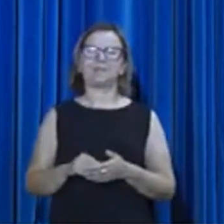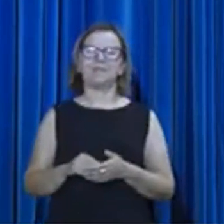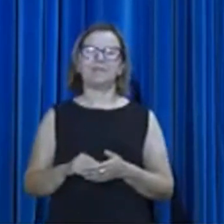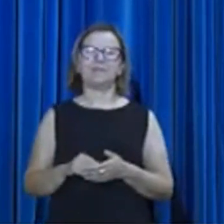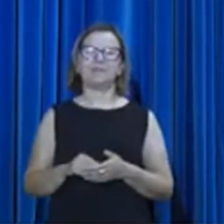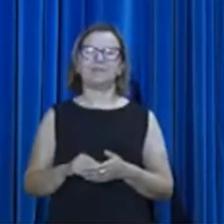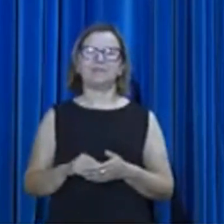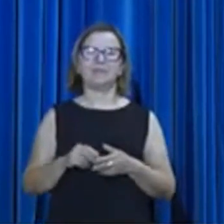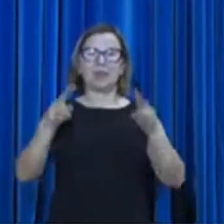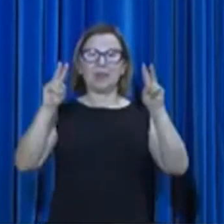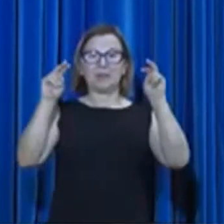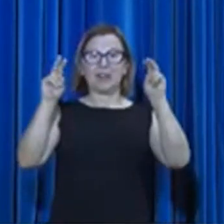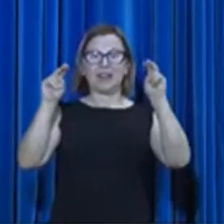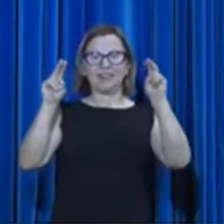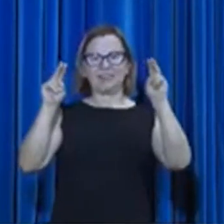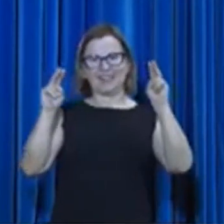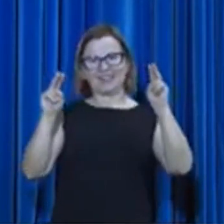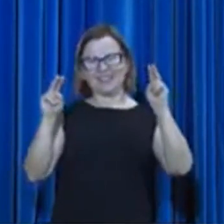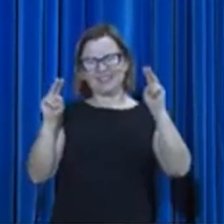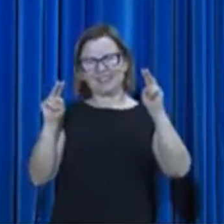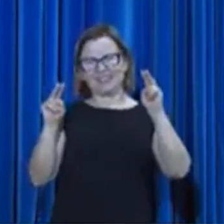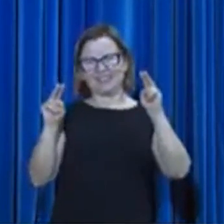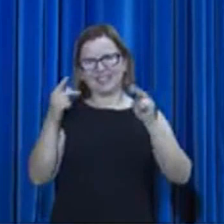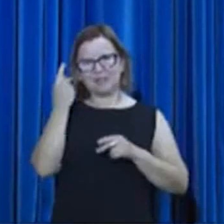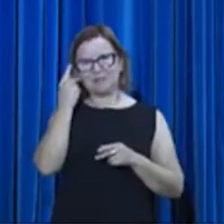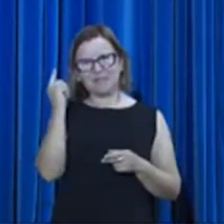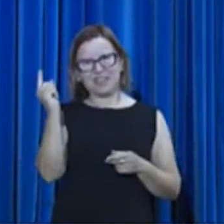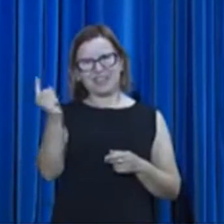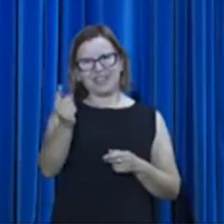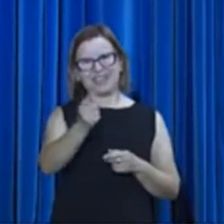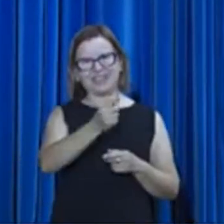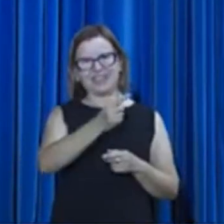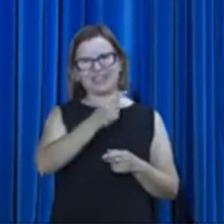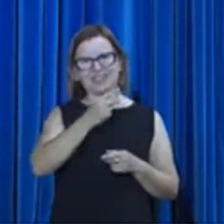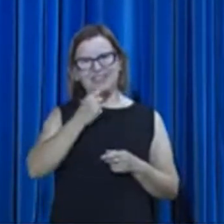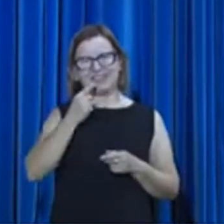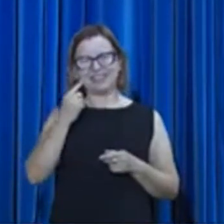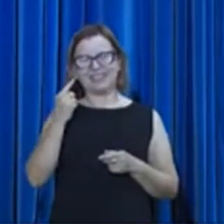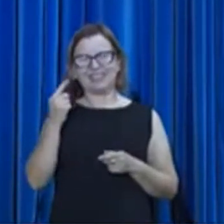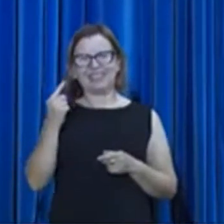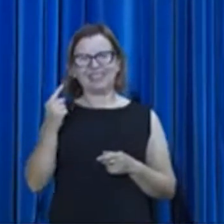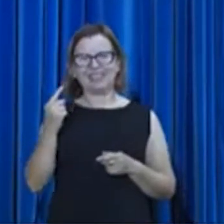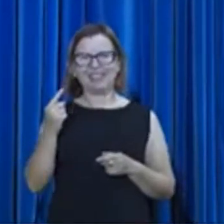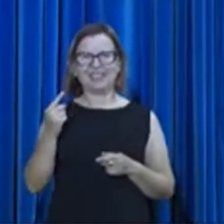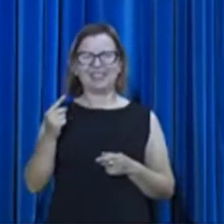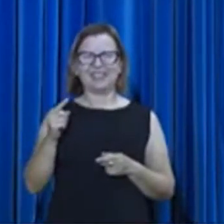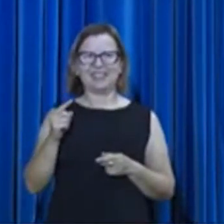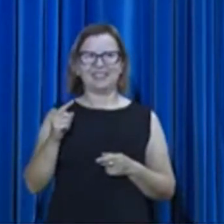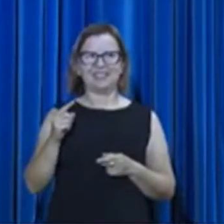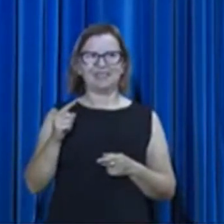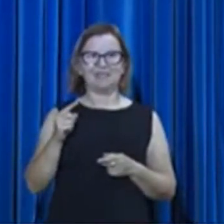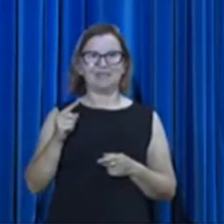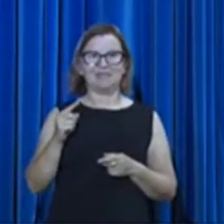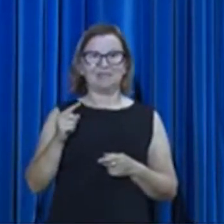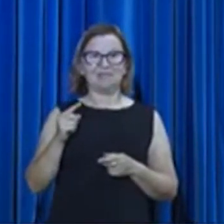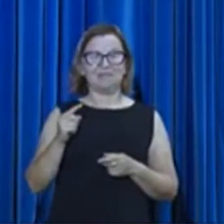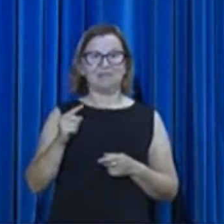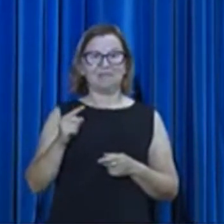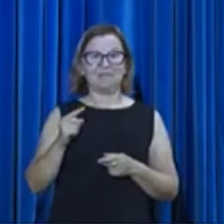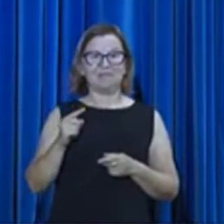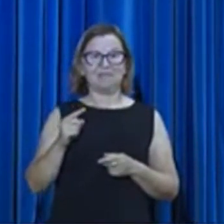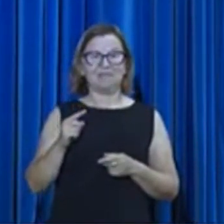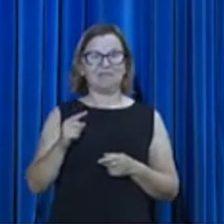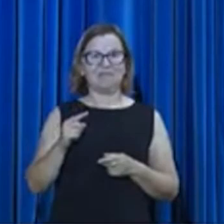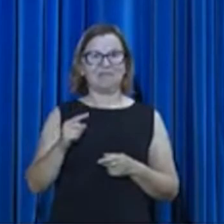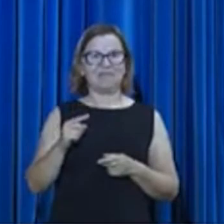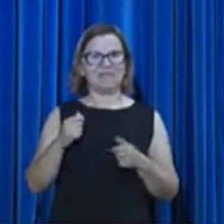Uma frase que para nós, de vez em quando, nós vemos em algumas situações, alguns contextos, é